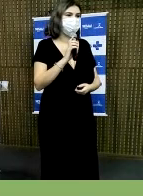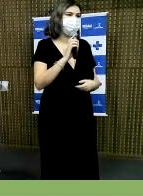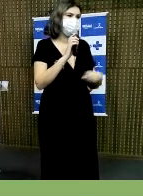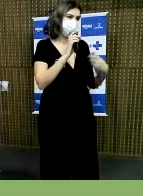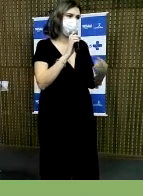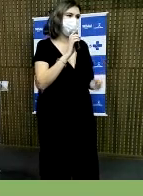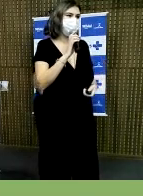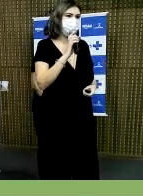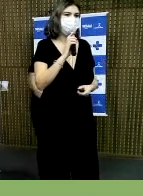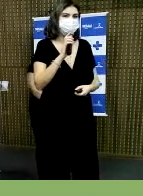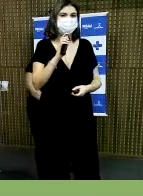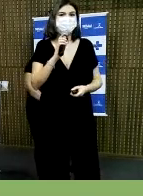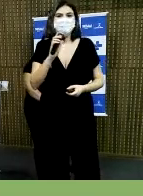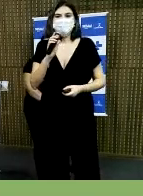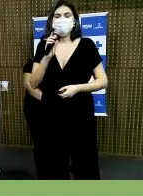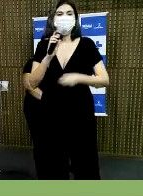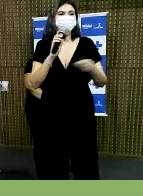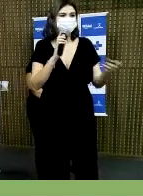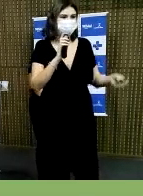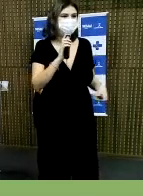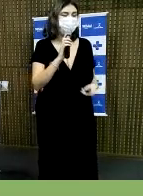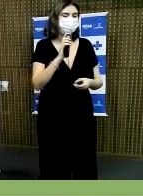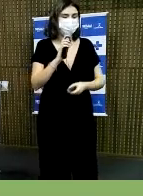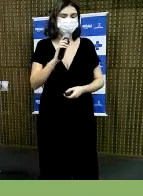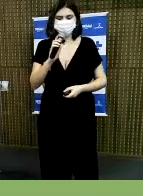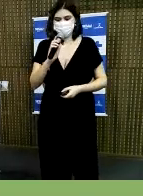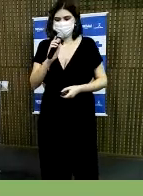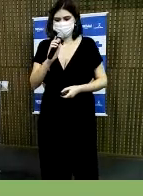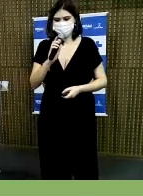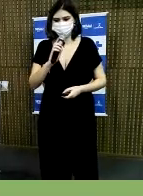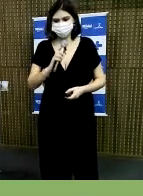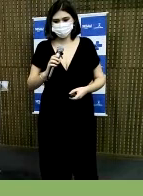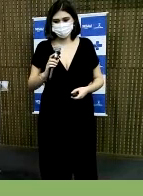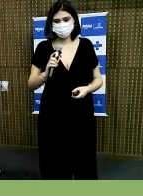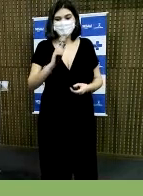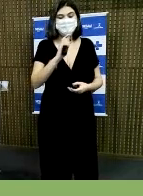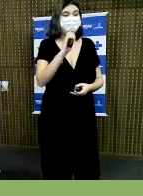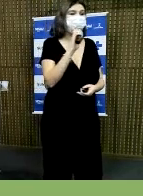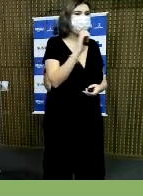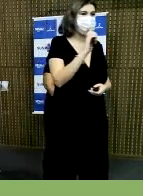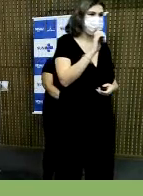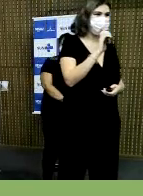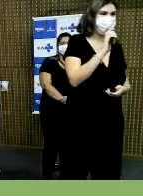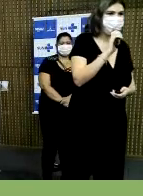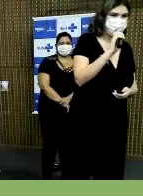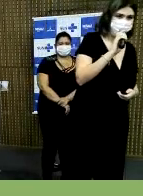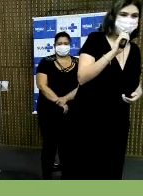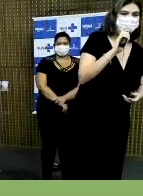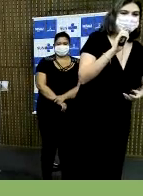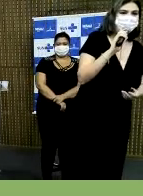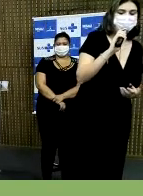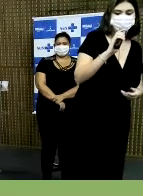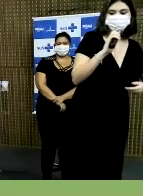temos nenhuma instituição de longa permanência na abrangência ou no nosso território. Em relação à saúde